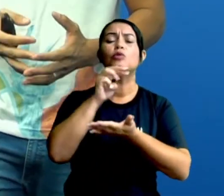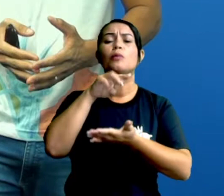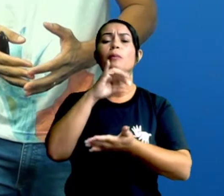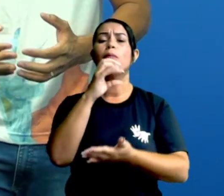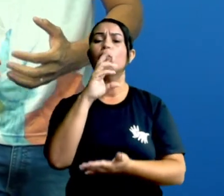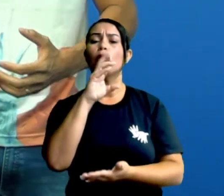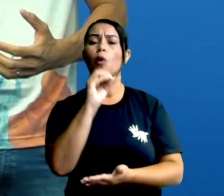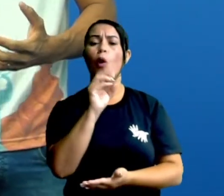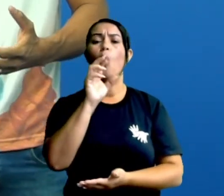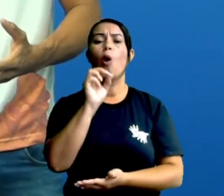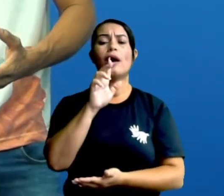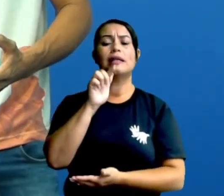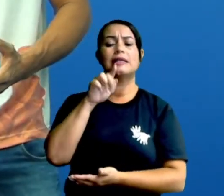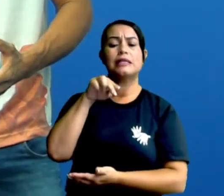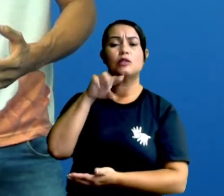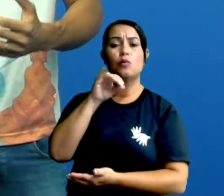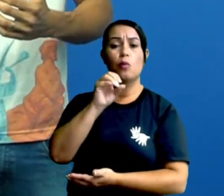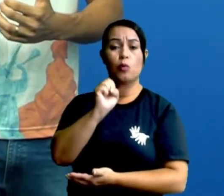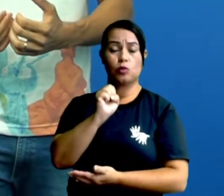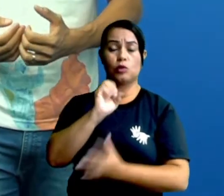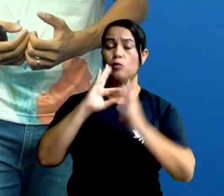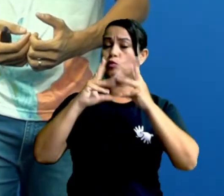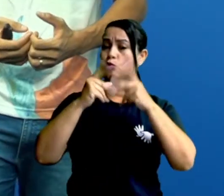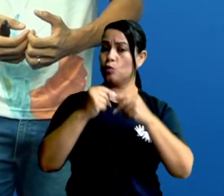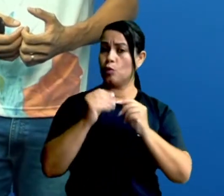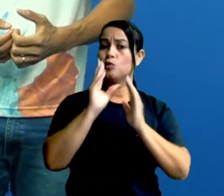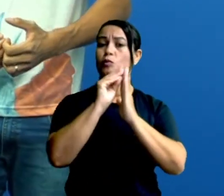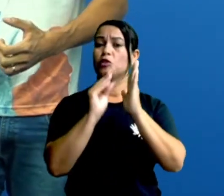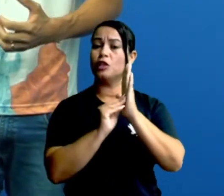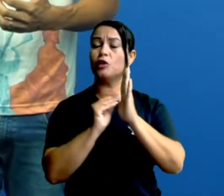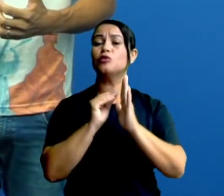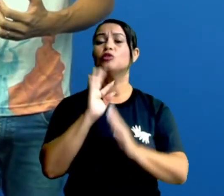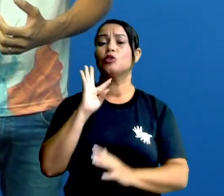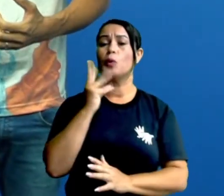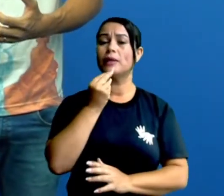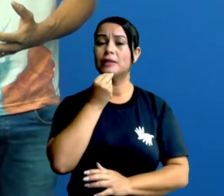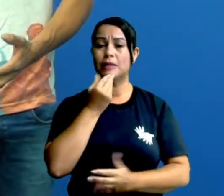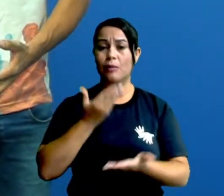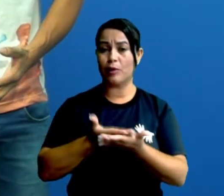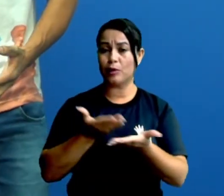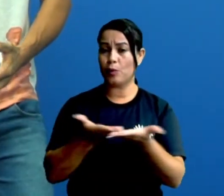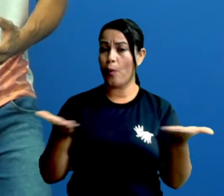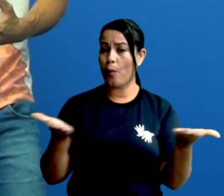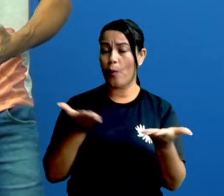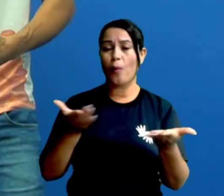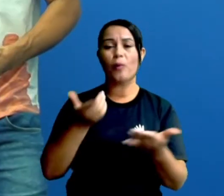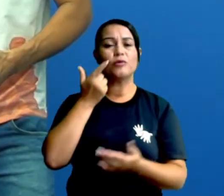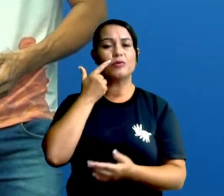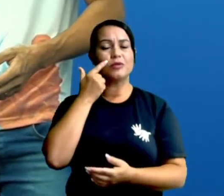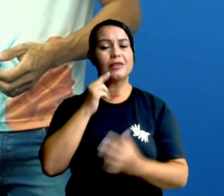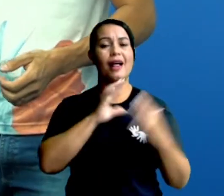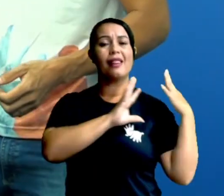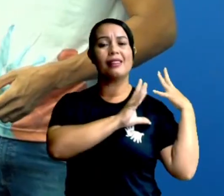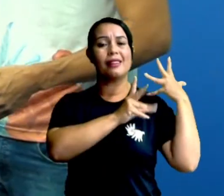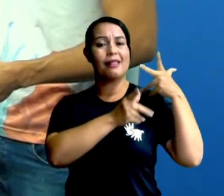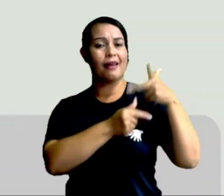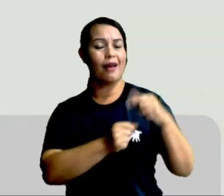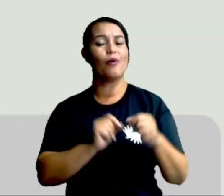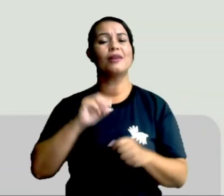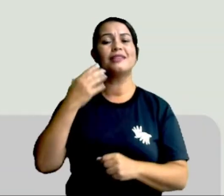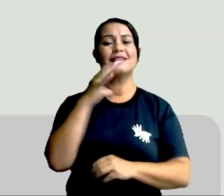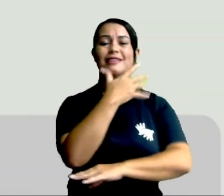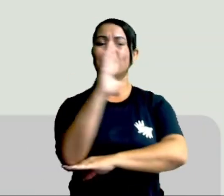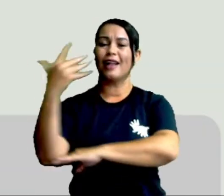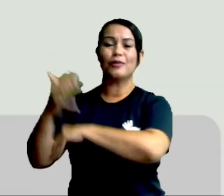são todos os objetos de conhecimento que nós iremos estar trabalhando nessa nossa aula de revisão, nessa nossa aula de Ciências